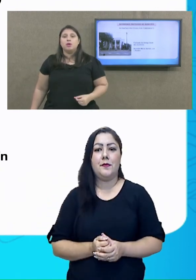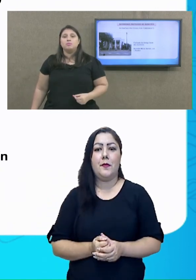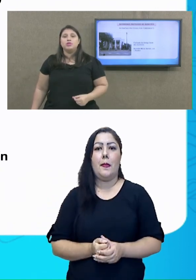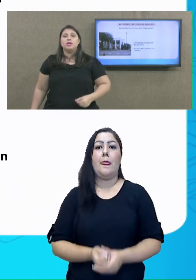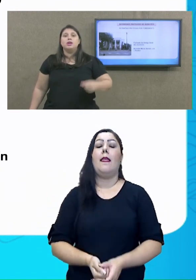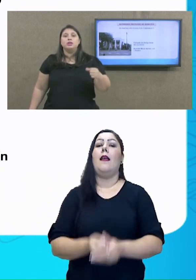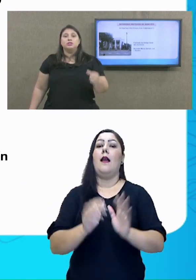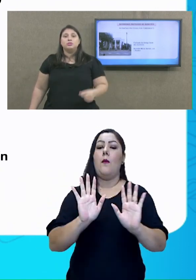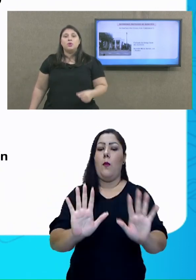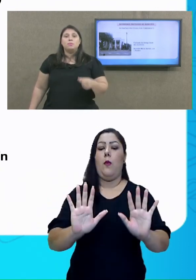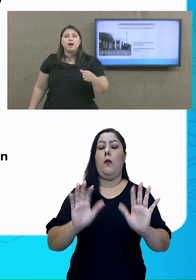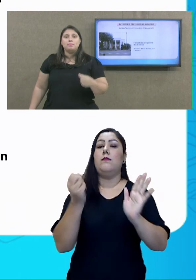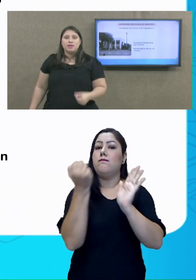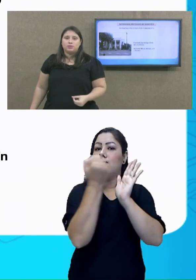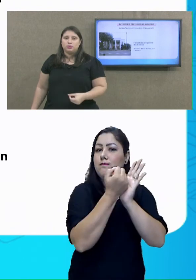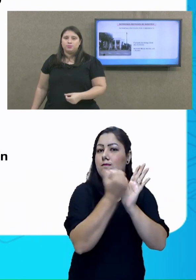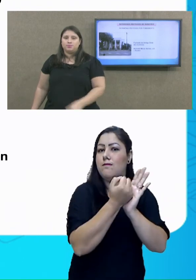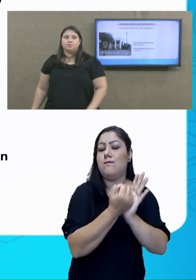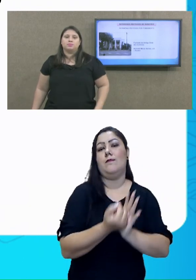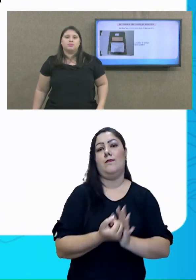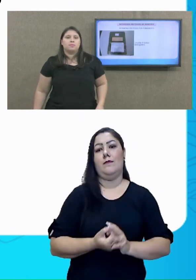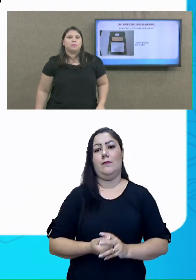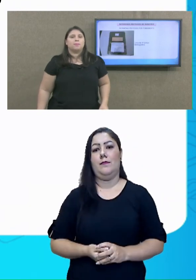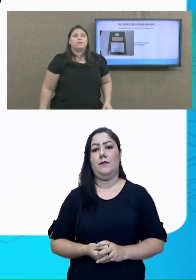nós chamamos de tombamento.